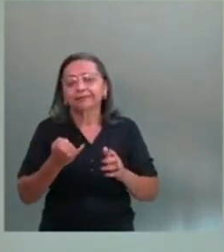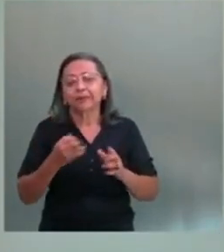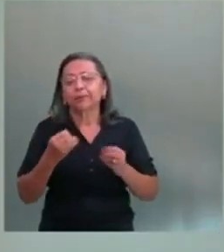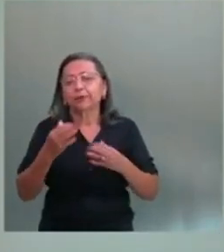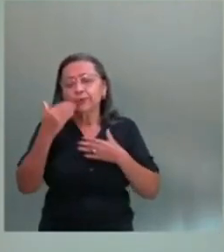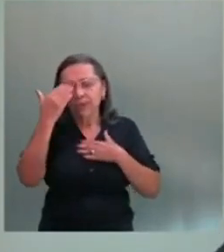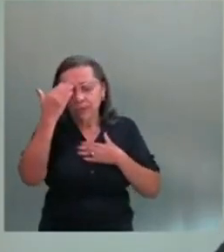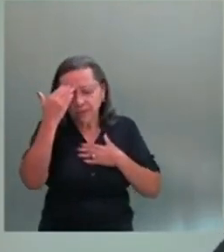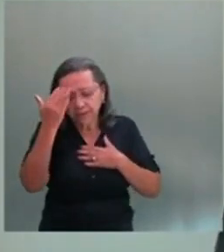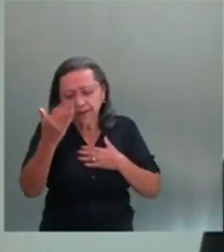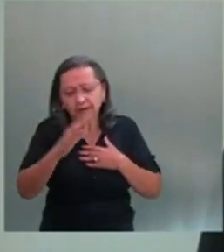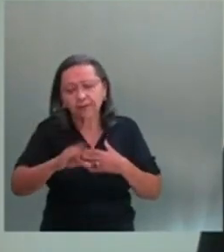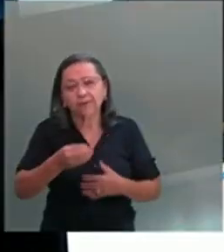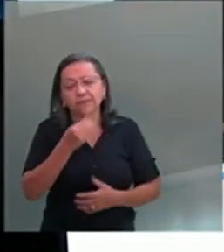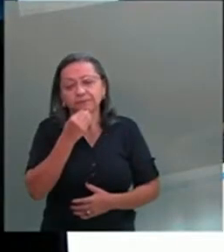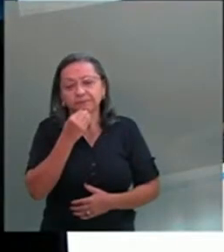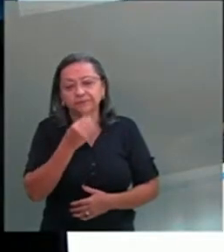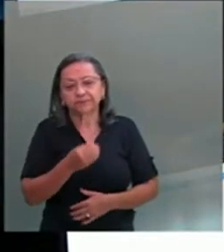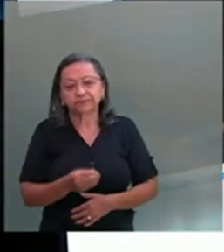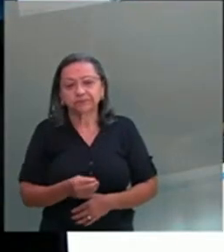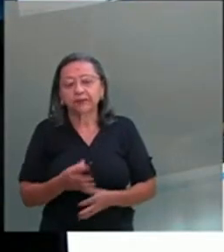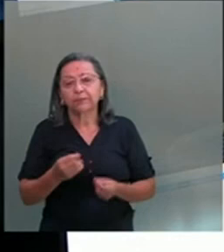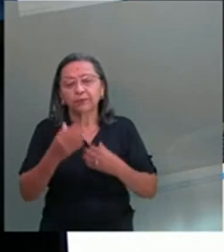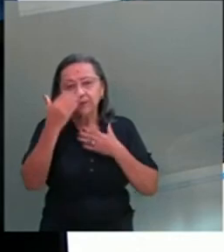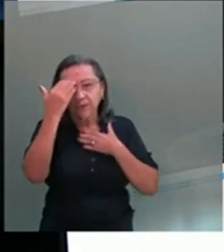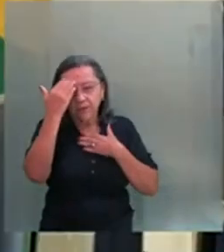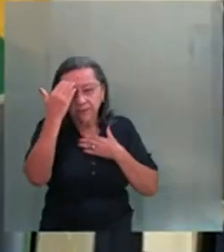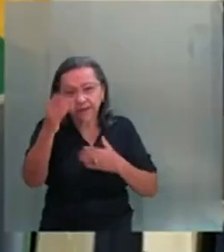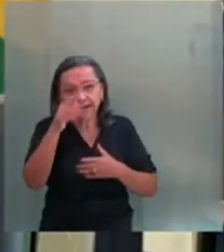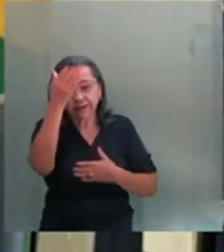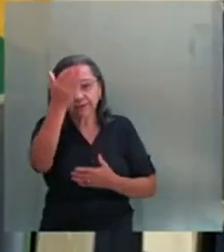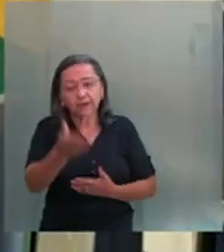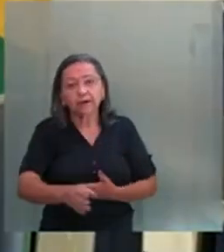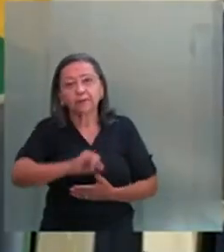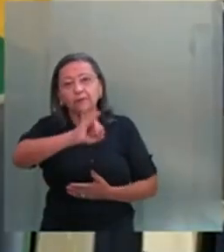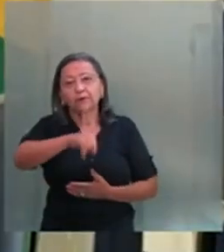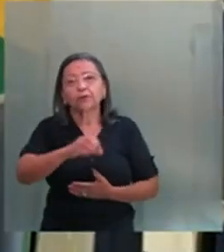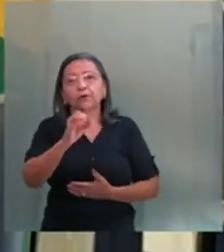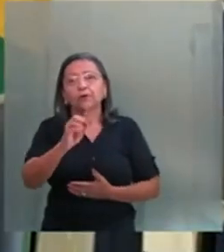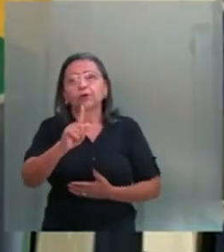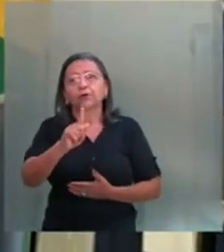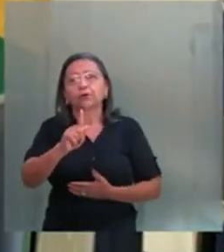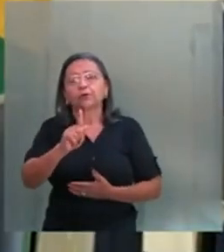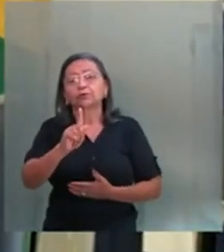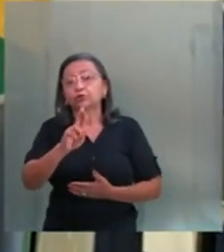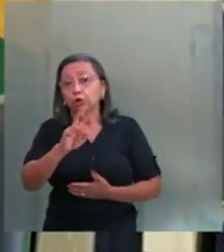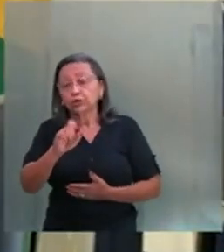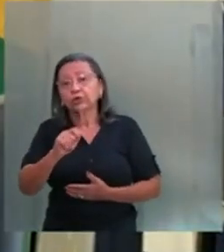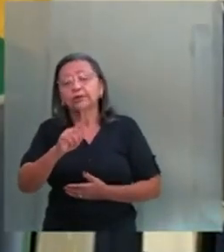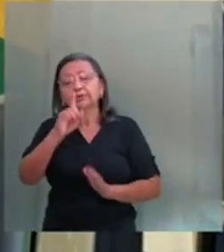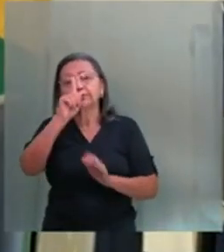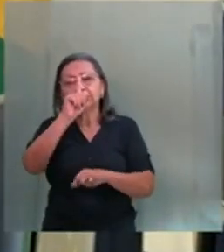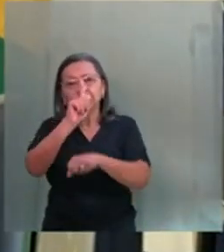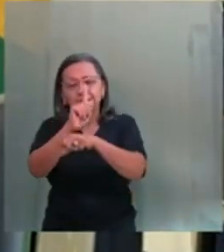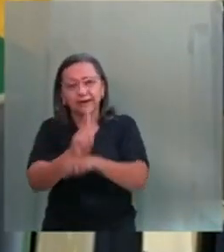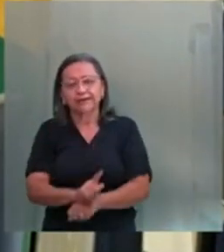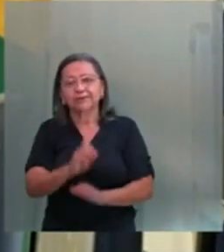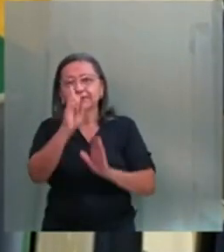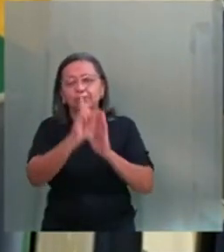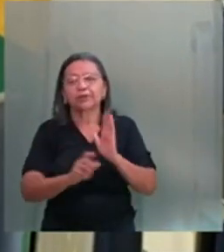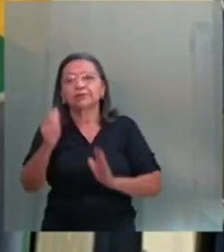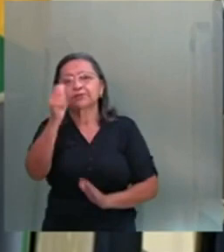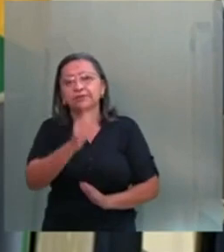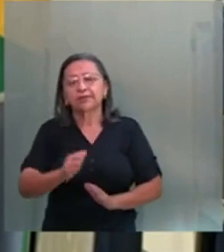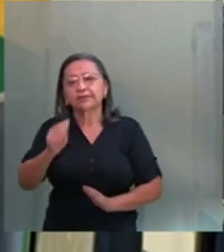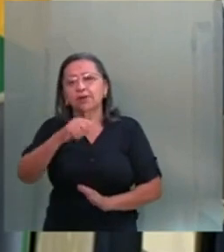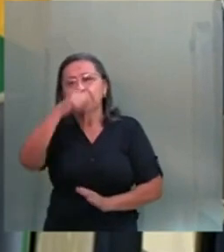Muito obrigado pela oportunidade. Muito obrigado ao Jorge Duarte, gerente de comunicação estratégica e diretor da Associação Brasileira de